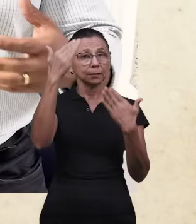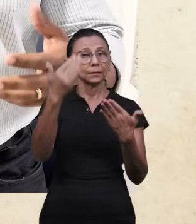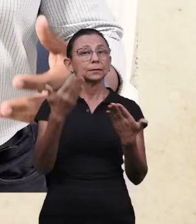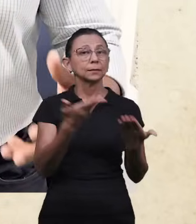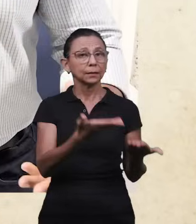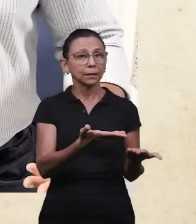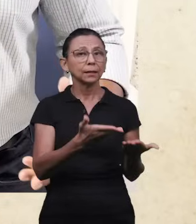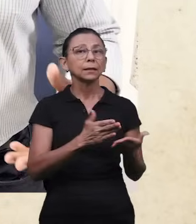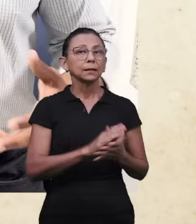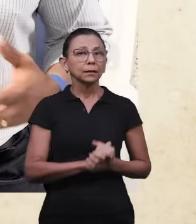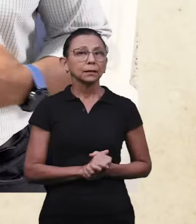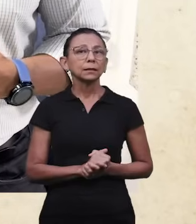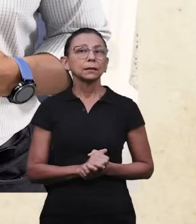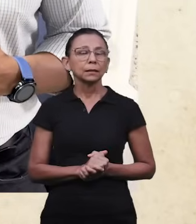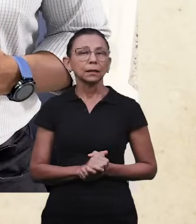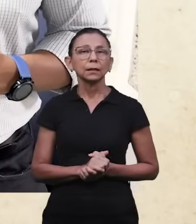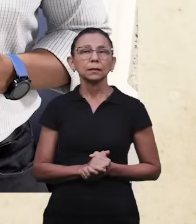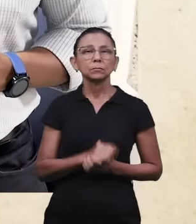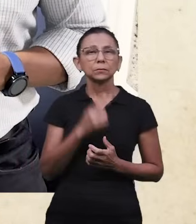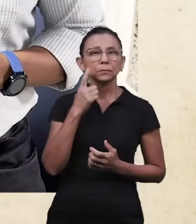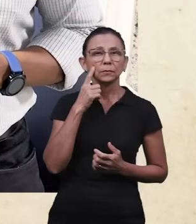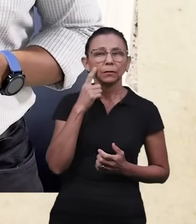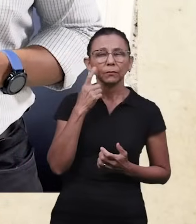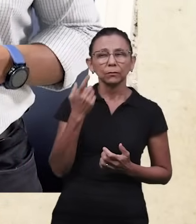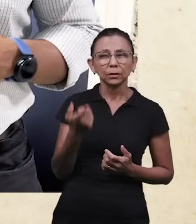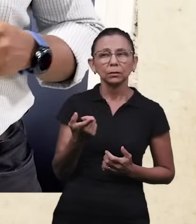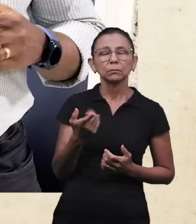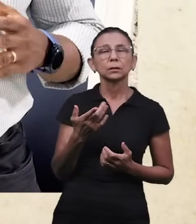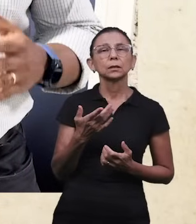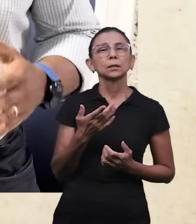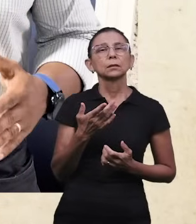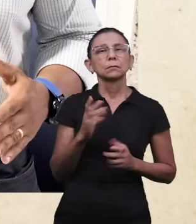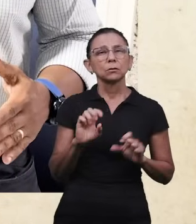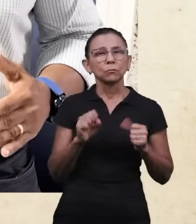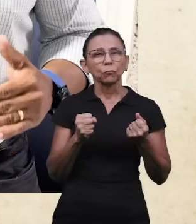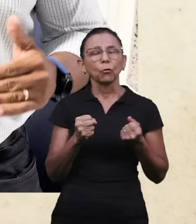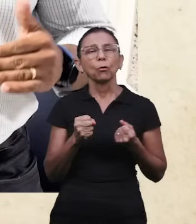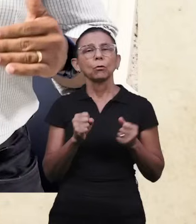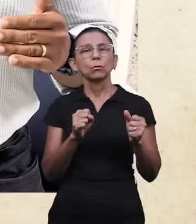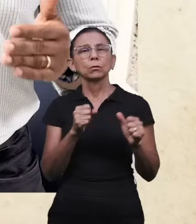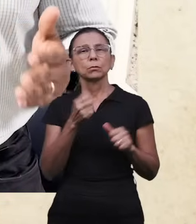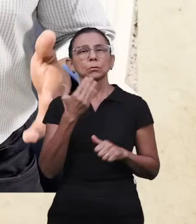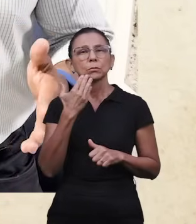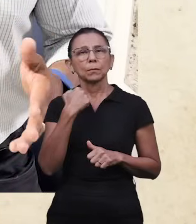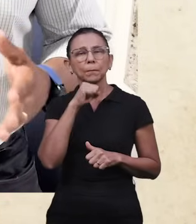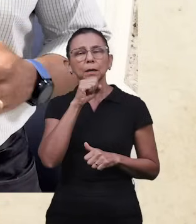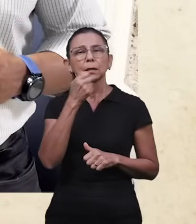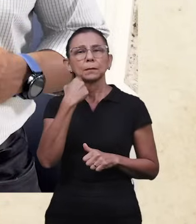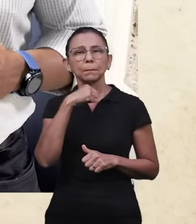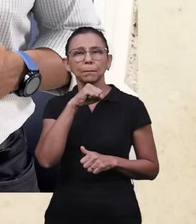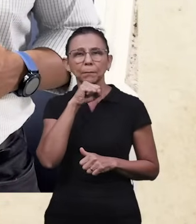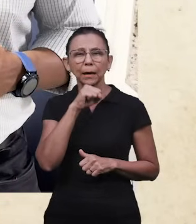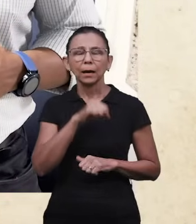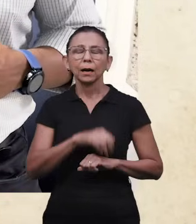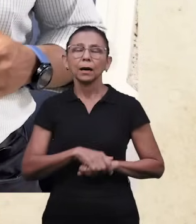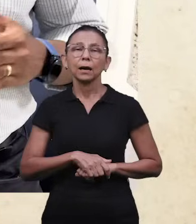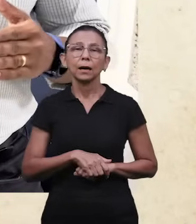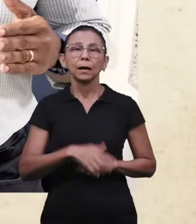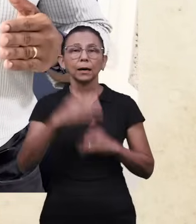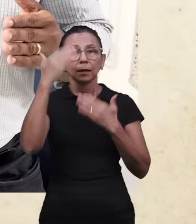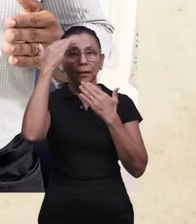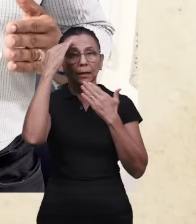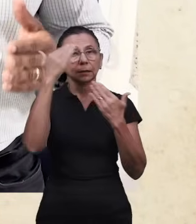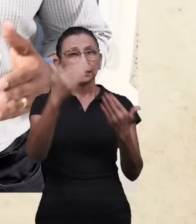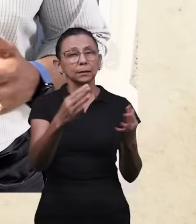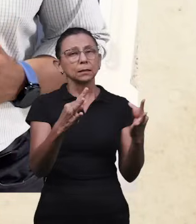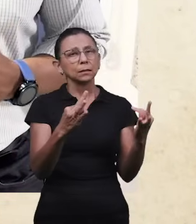que você já viu, né, diante dos seus olhos. Seja grato. Chame os seus pais, agradeça por aquilo que